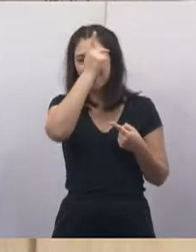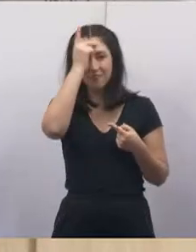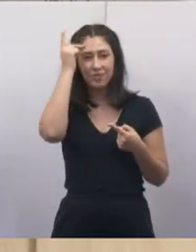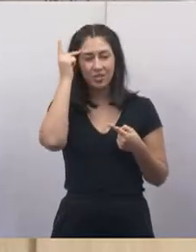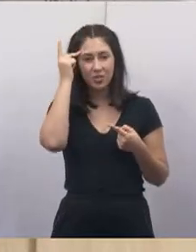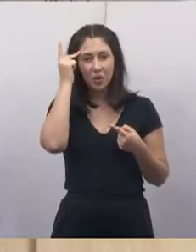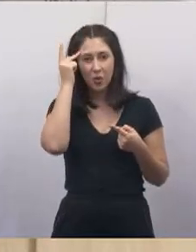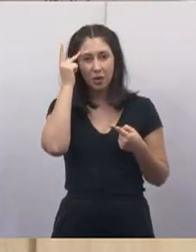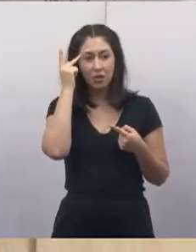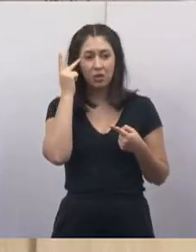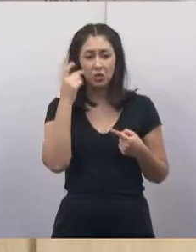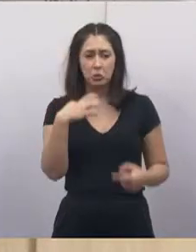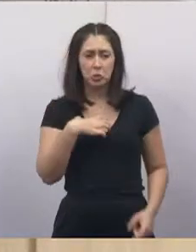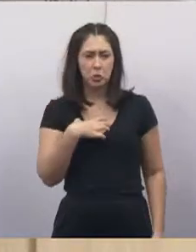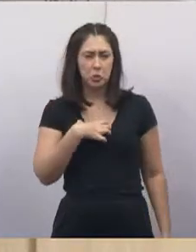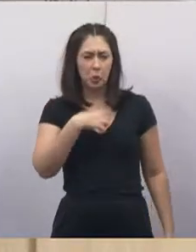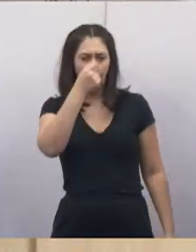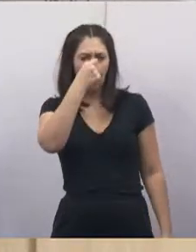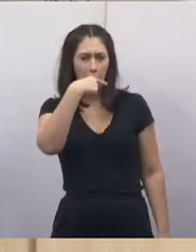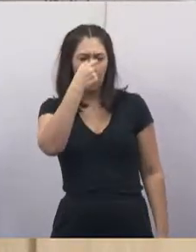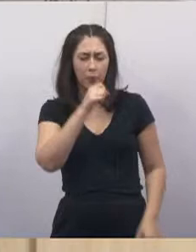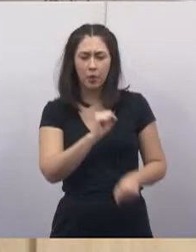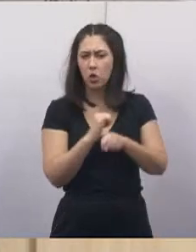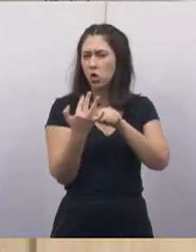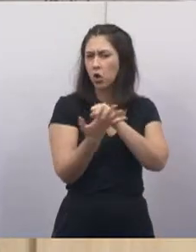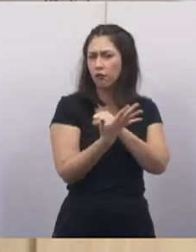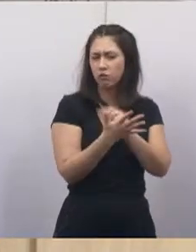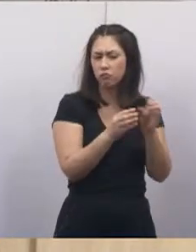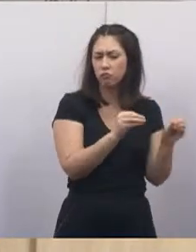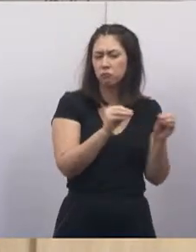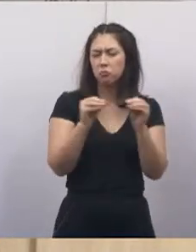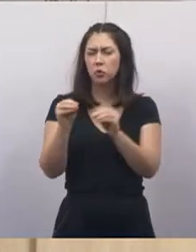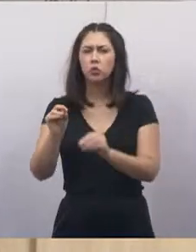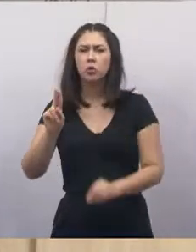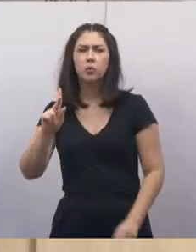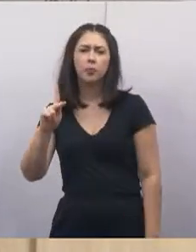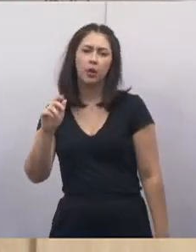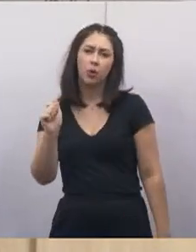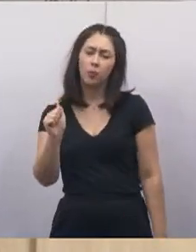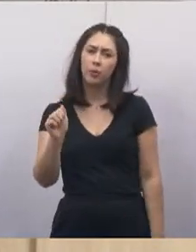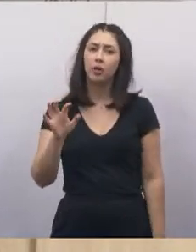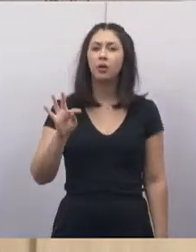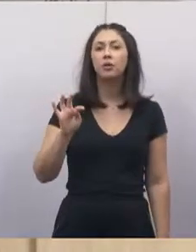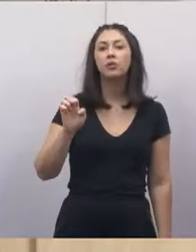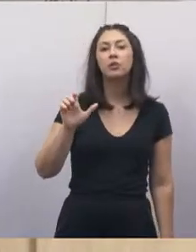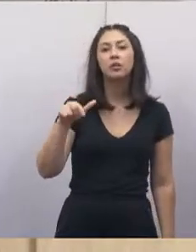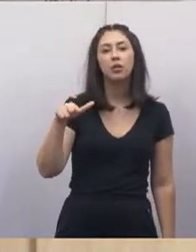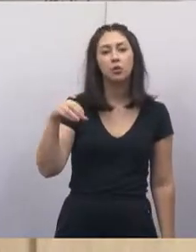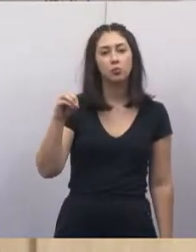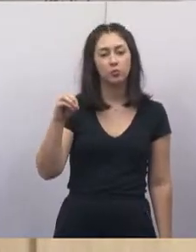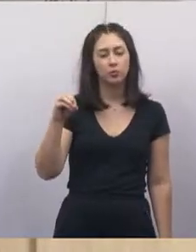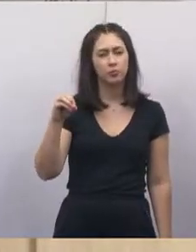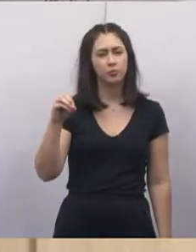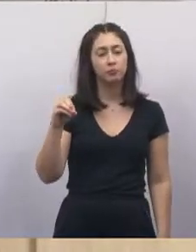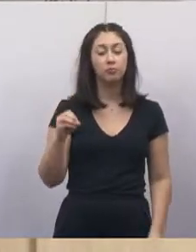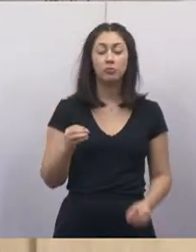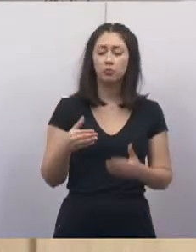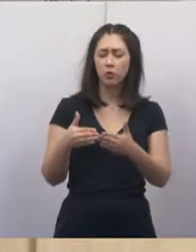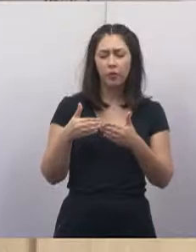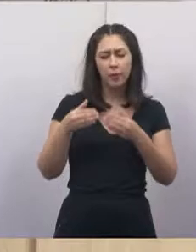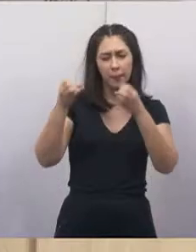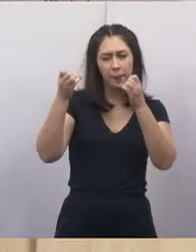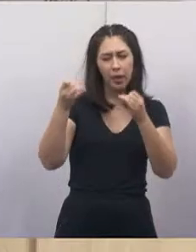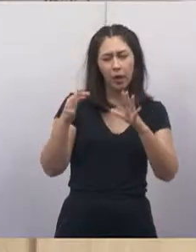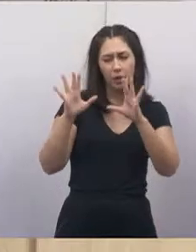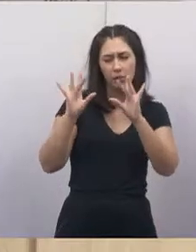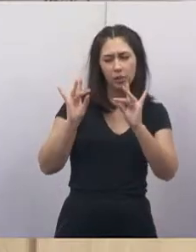suspeita de gripe e Covid foi transferido para o UPA Dr. Telmo de Almeida Cruz? Favor